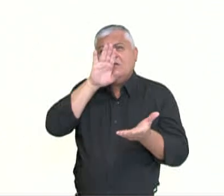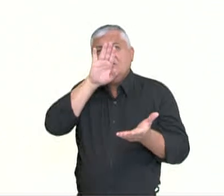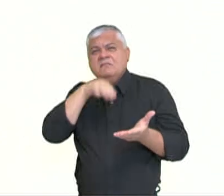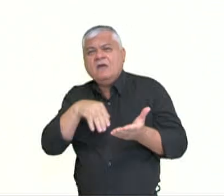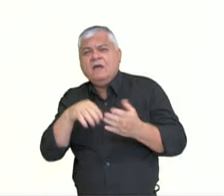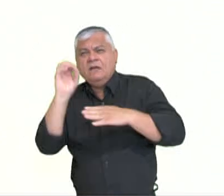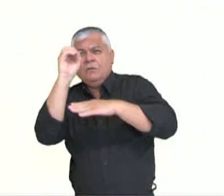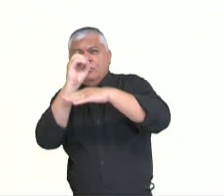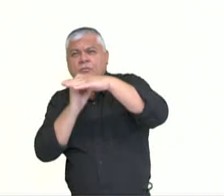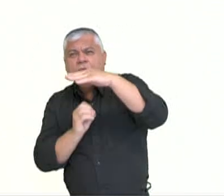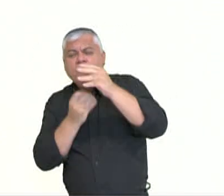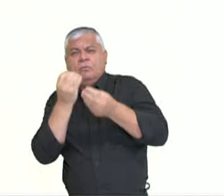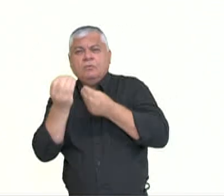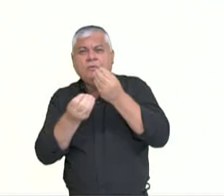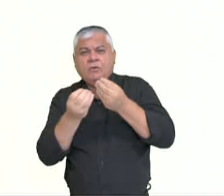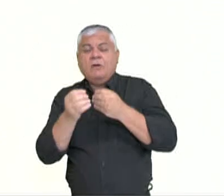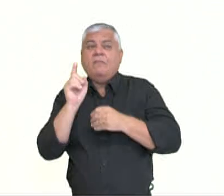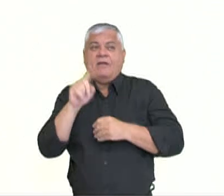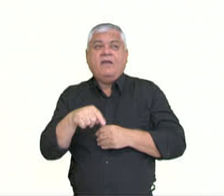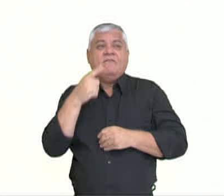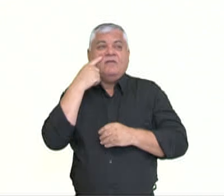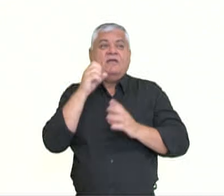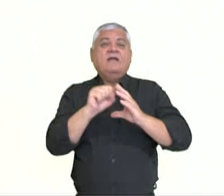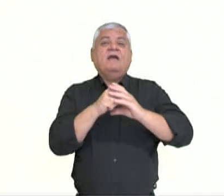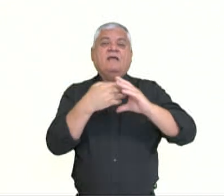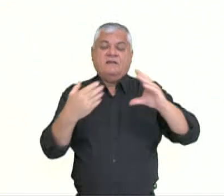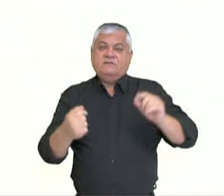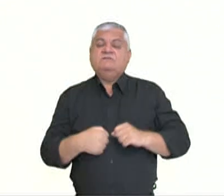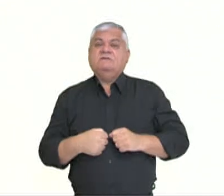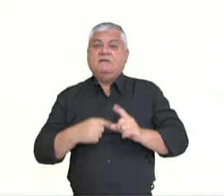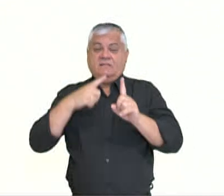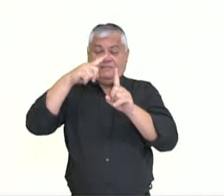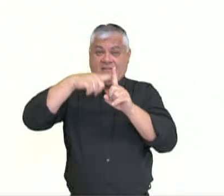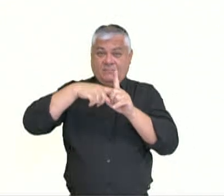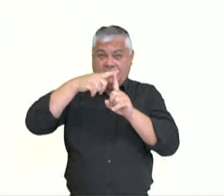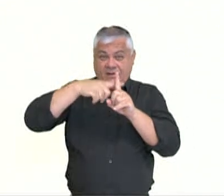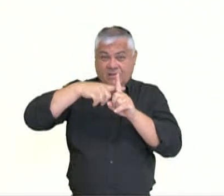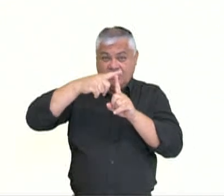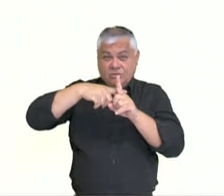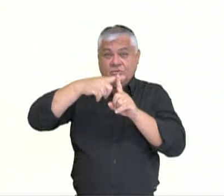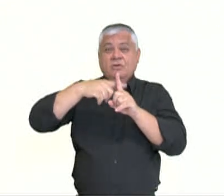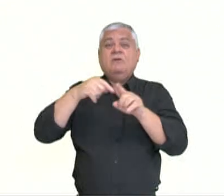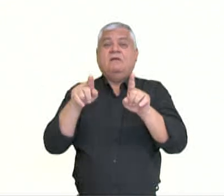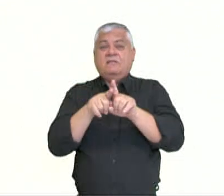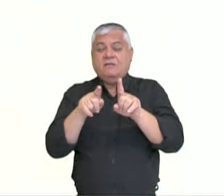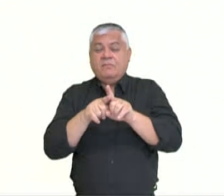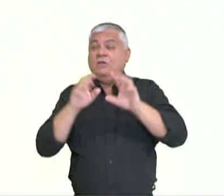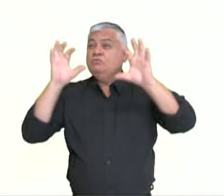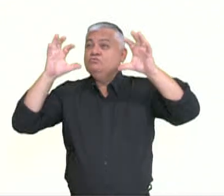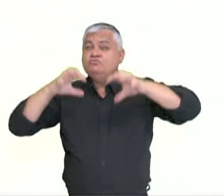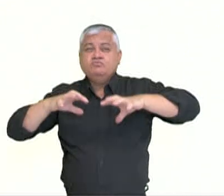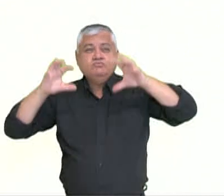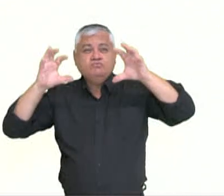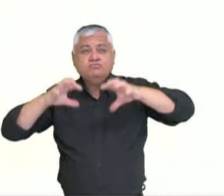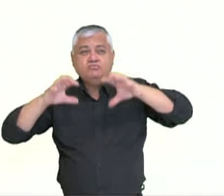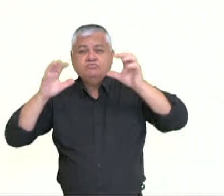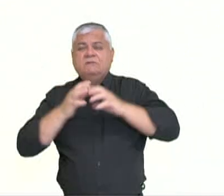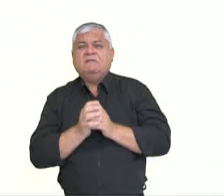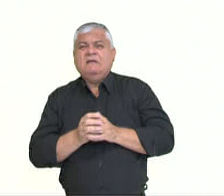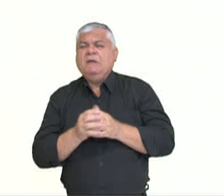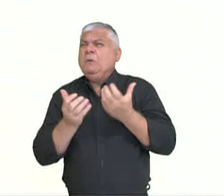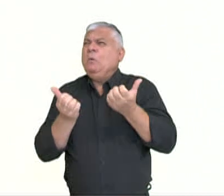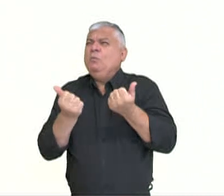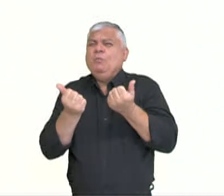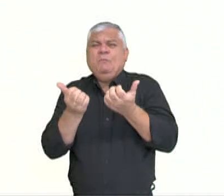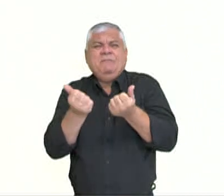determinados períodos. Que característica nós vamos ter? De temperatura, de precipitação, da chuva, né? Da